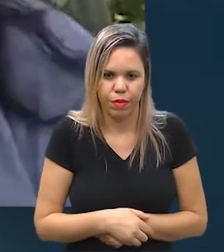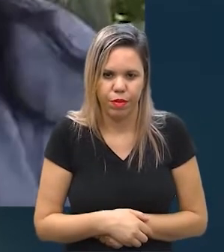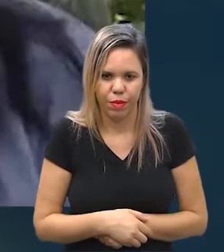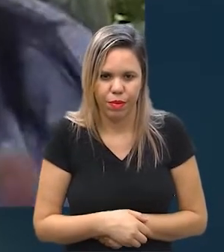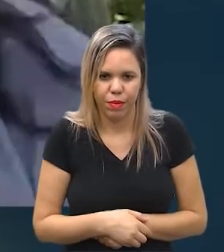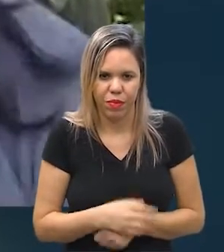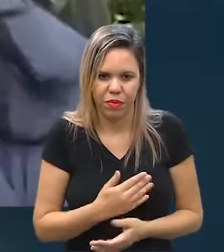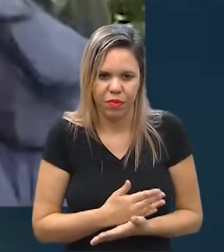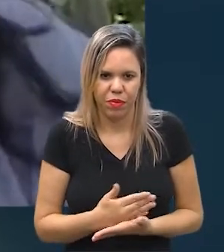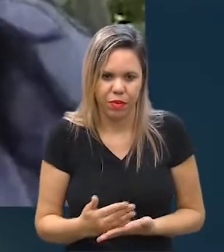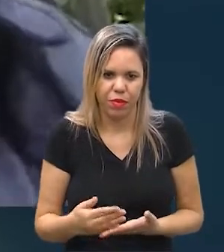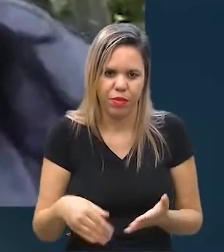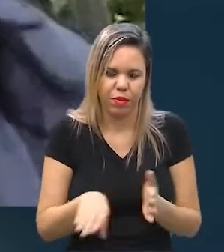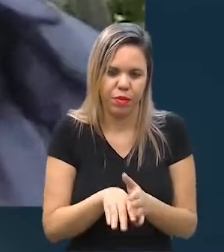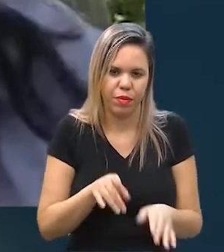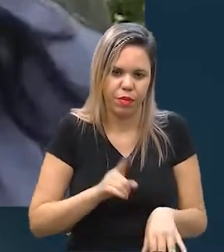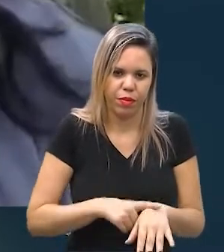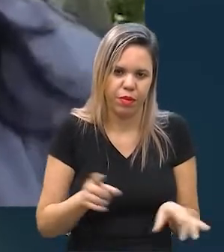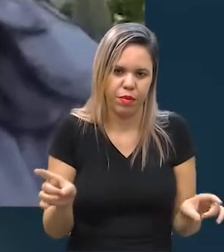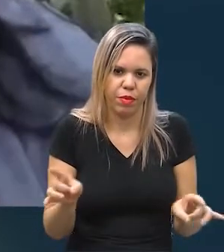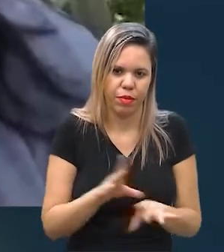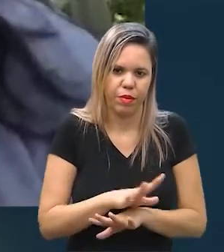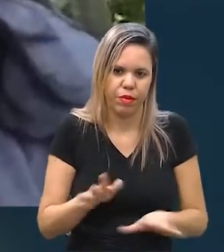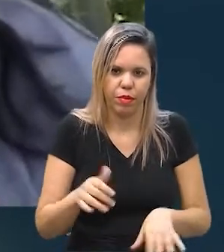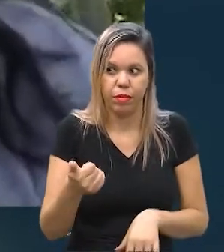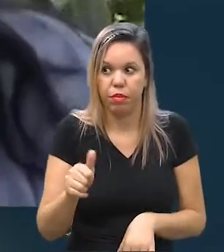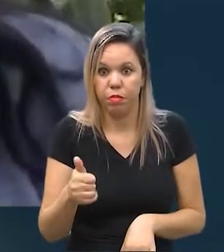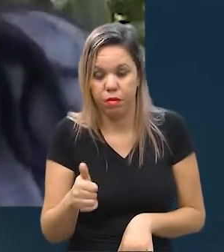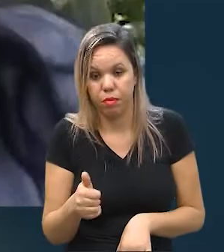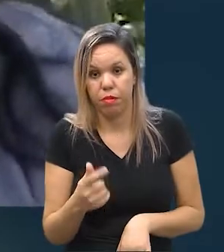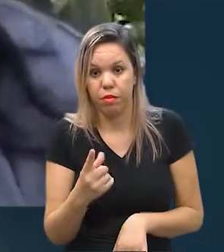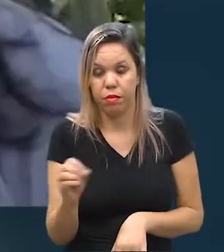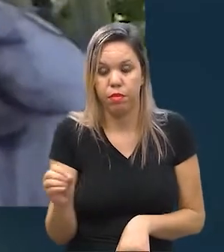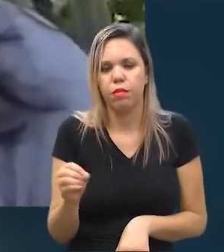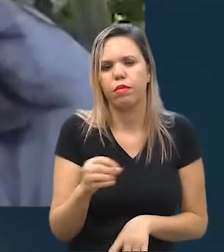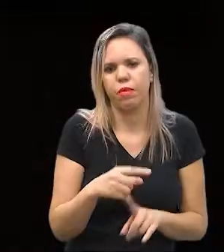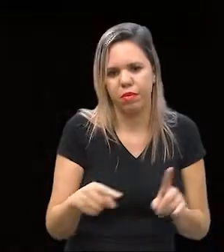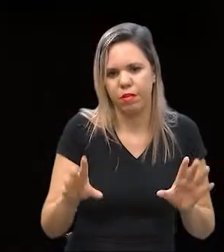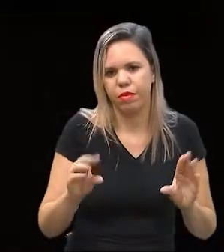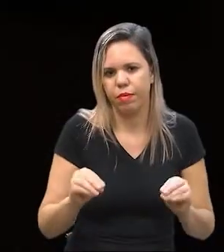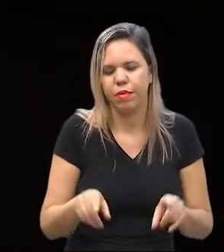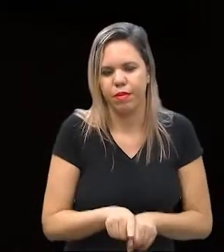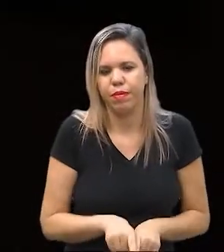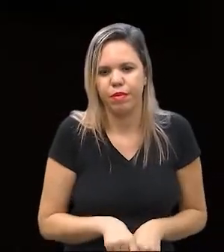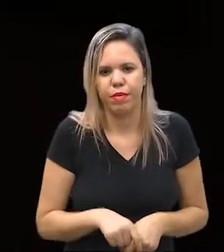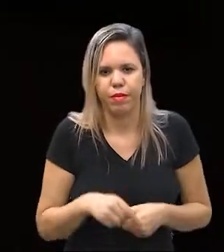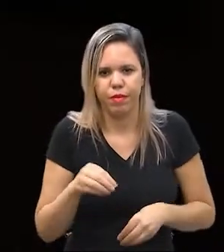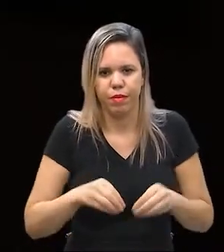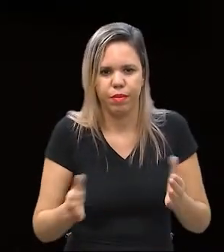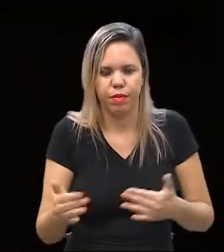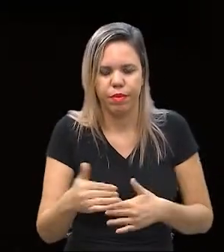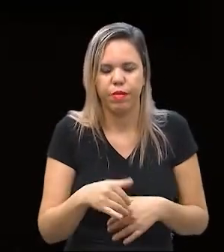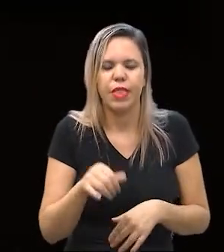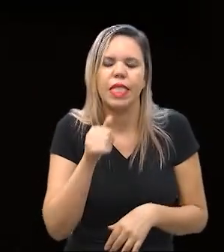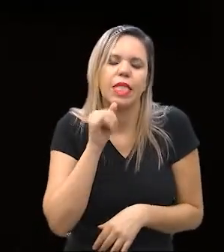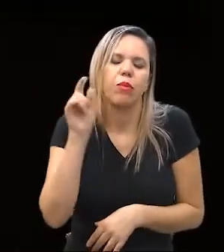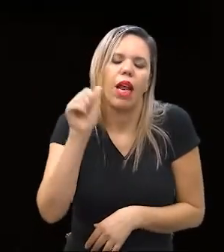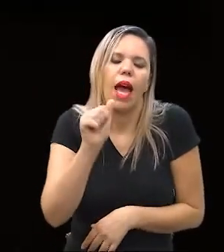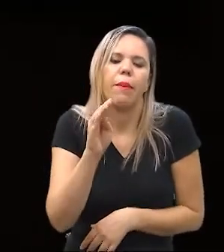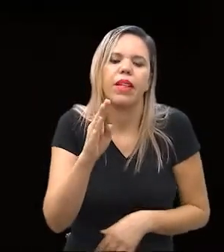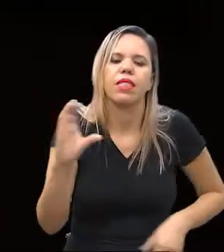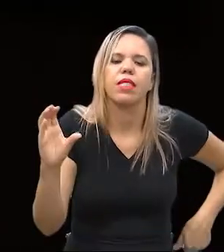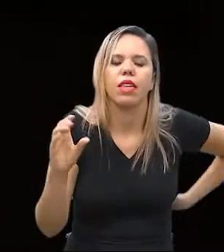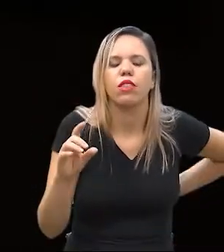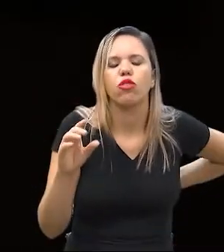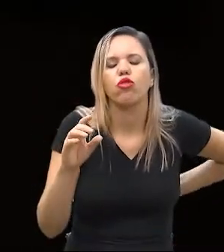né, início da noite, até a hora que acabar. Geralmente é 11 horas, 10 e meia, 11 horas da noite. Por exemplo, lá para o Montamos as ABC são quantas